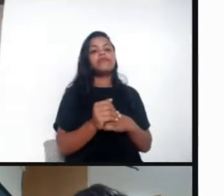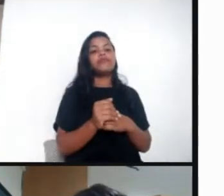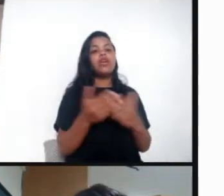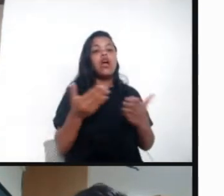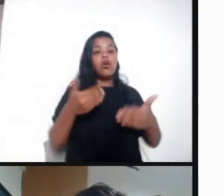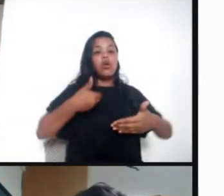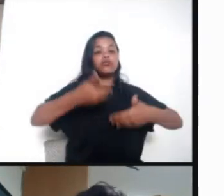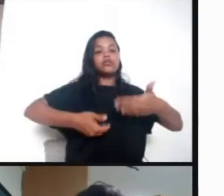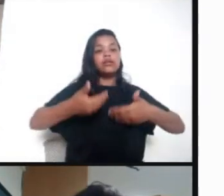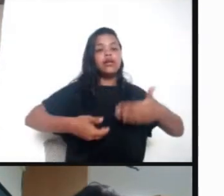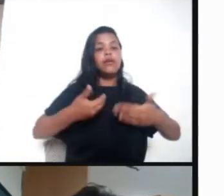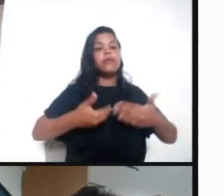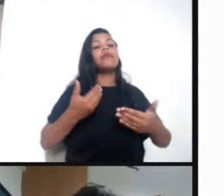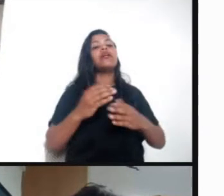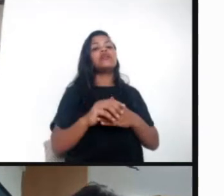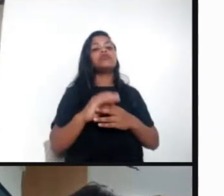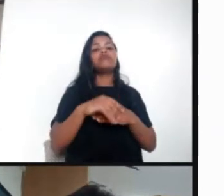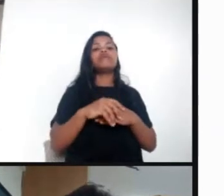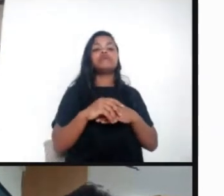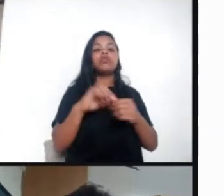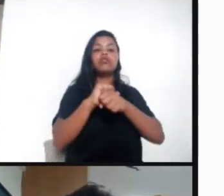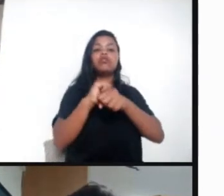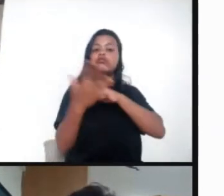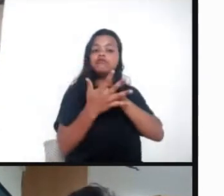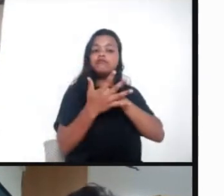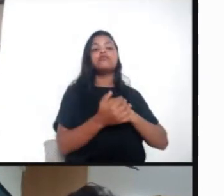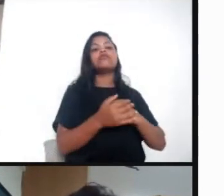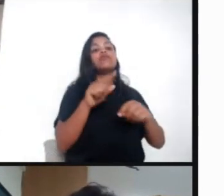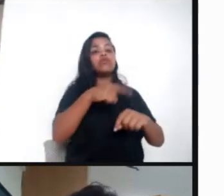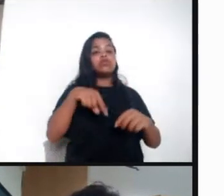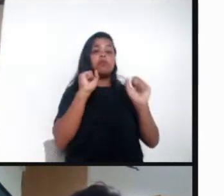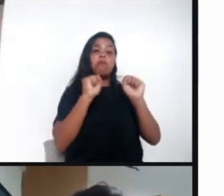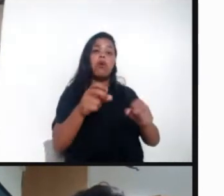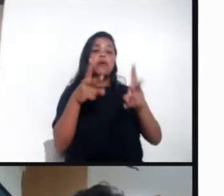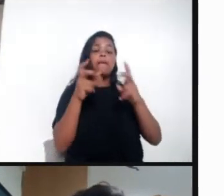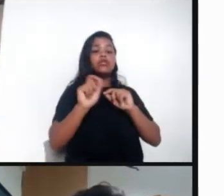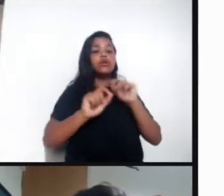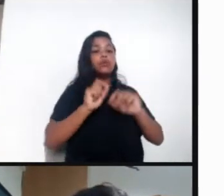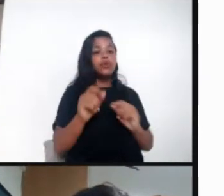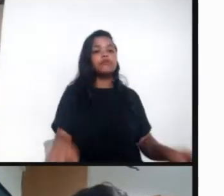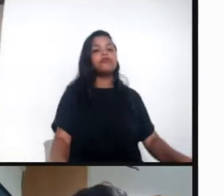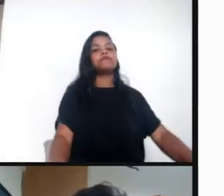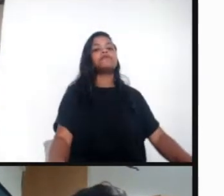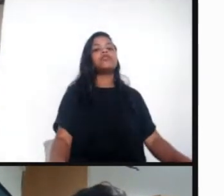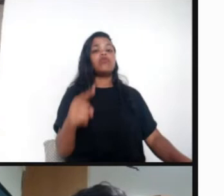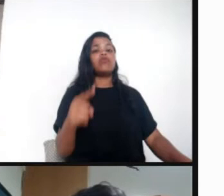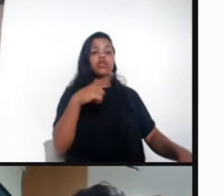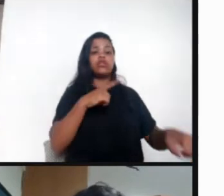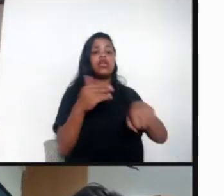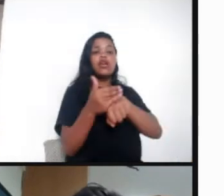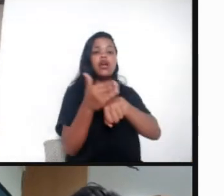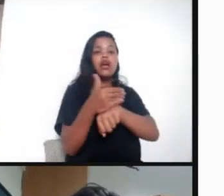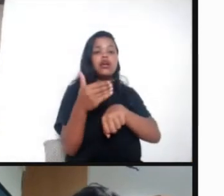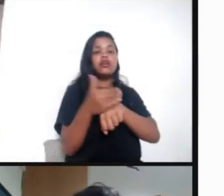da COVID-19. E vocês podem perceber que quem tiver acesso, fica a